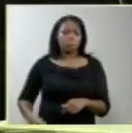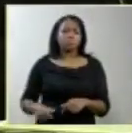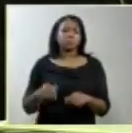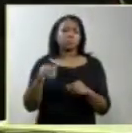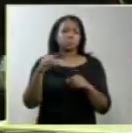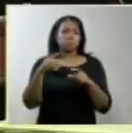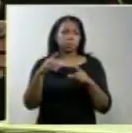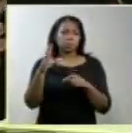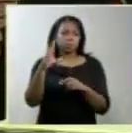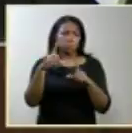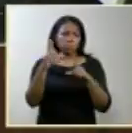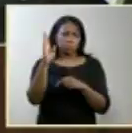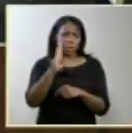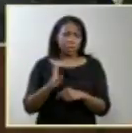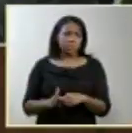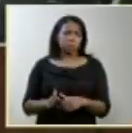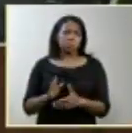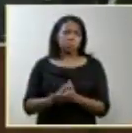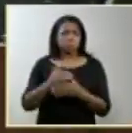Obrigado.